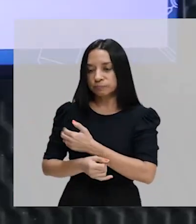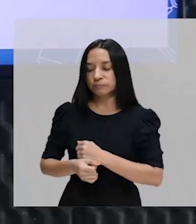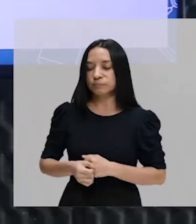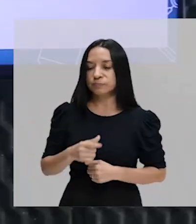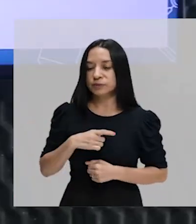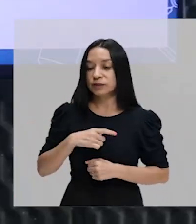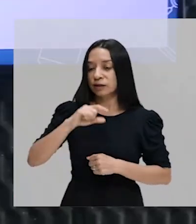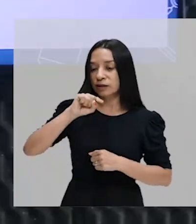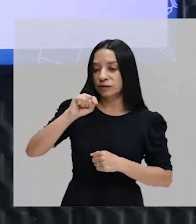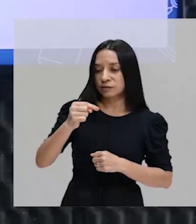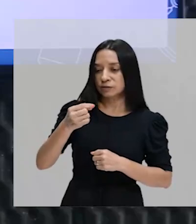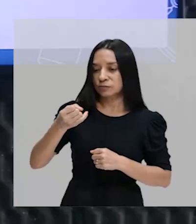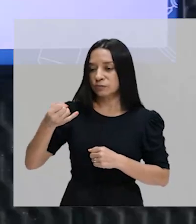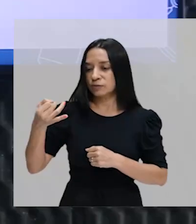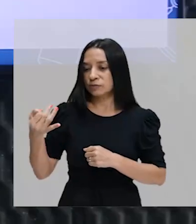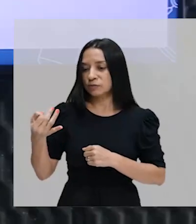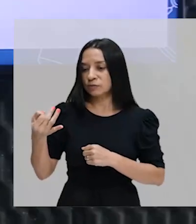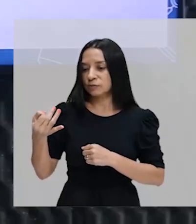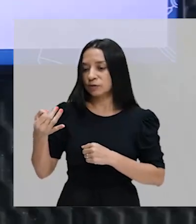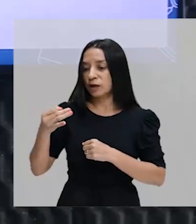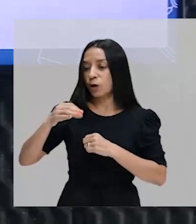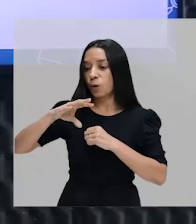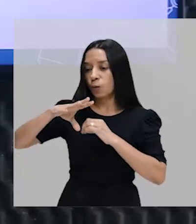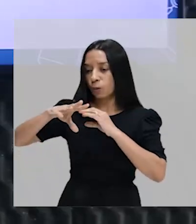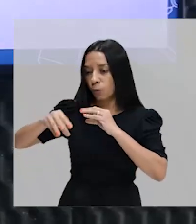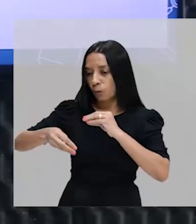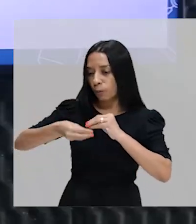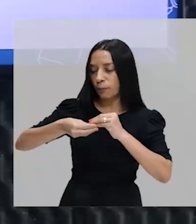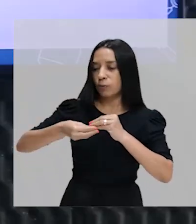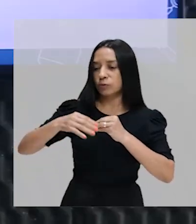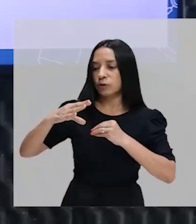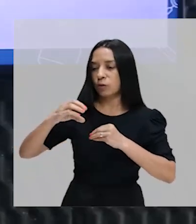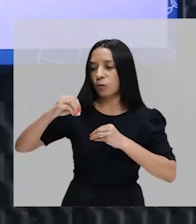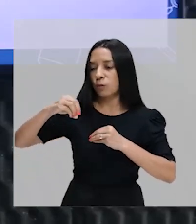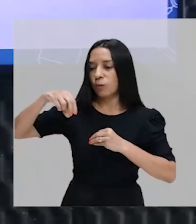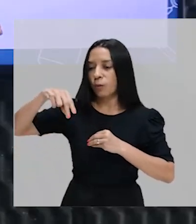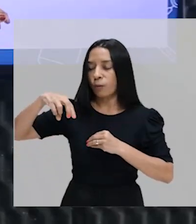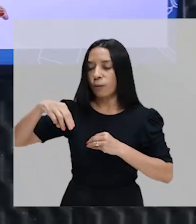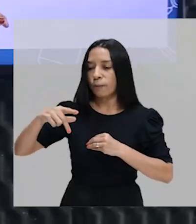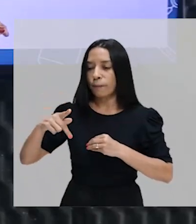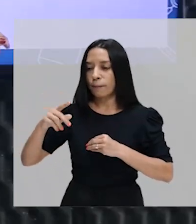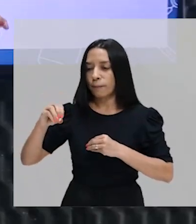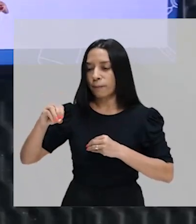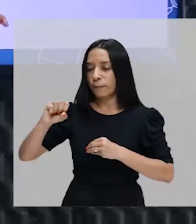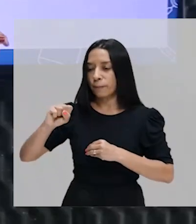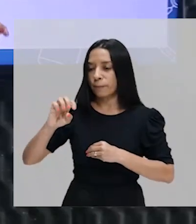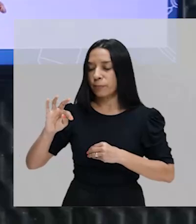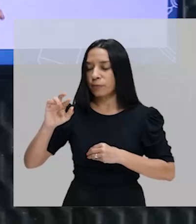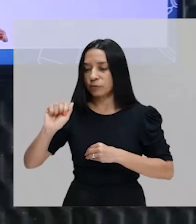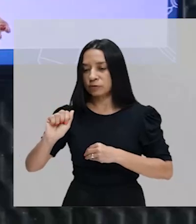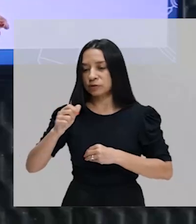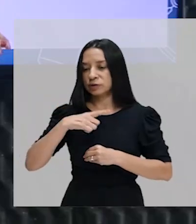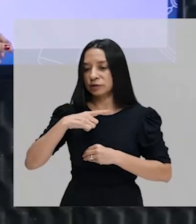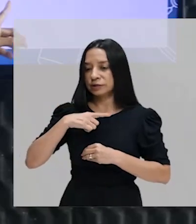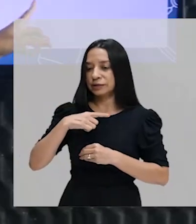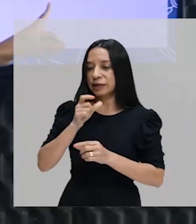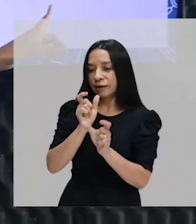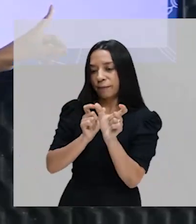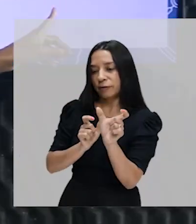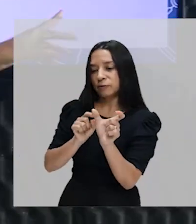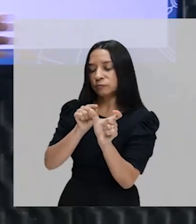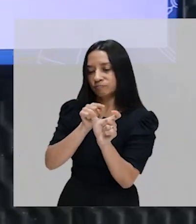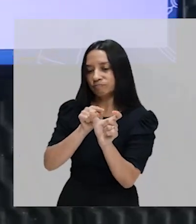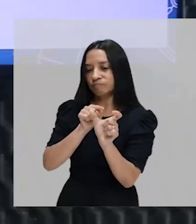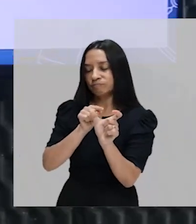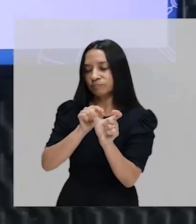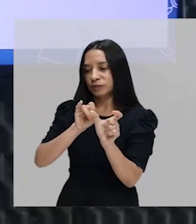a dízima periódica composta. Por quê? Porque tem a parte inteira, tem a parte não periódica e tem o